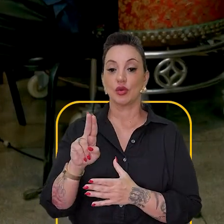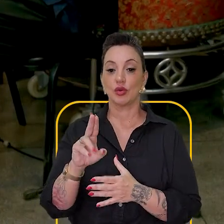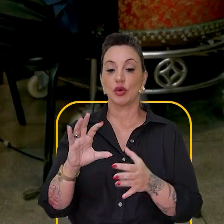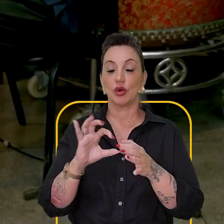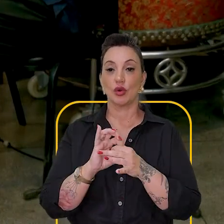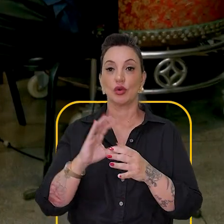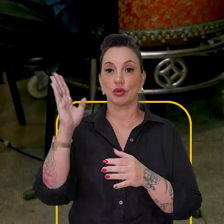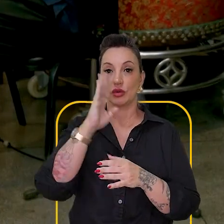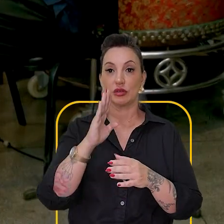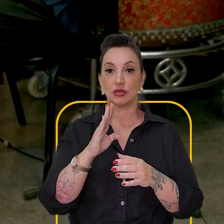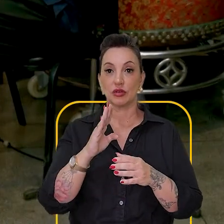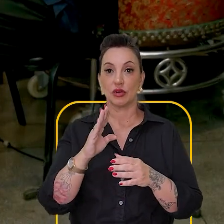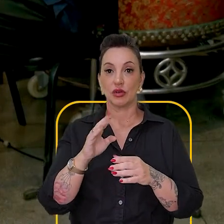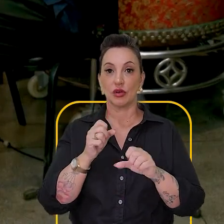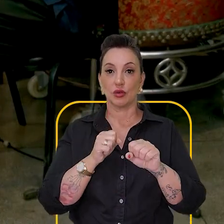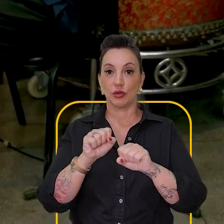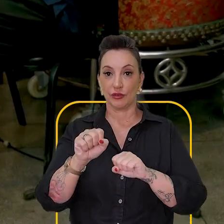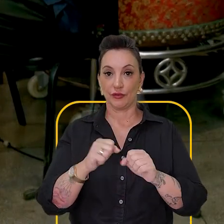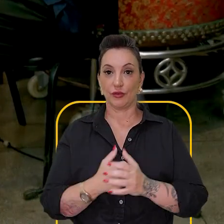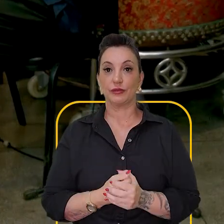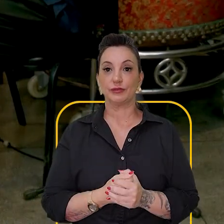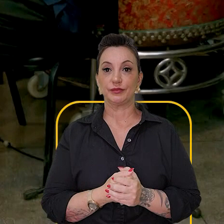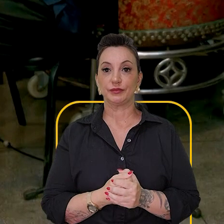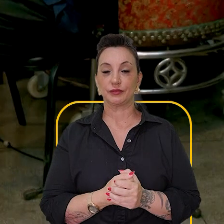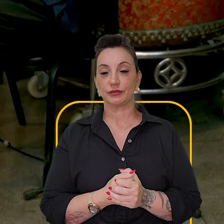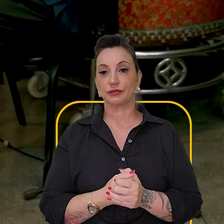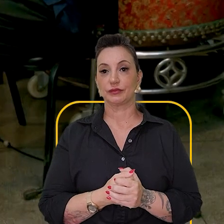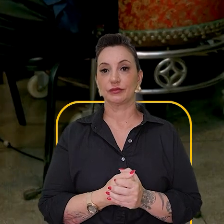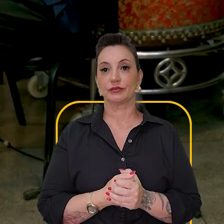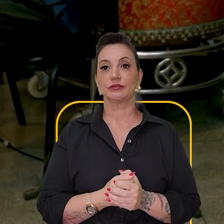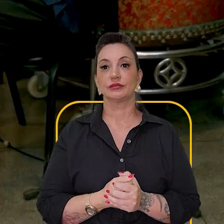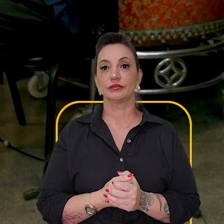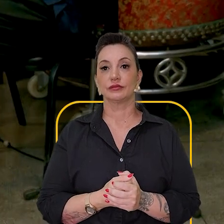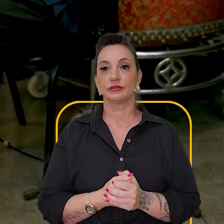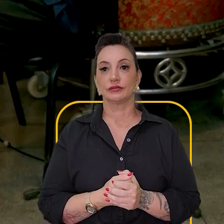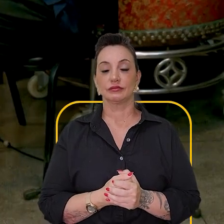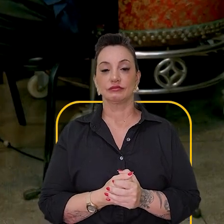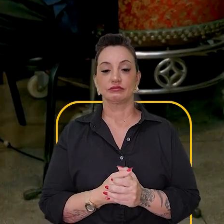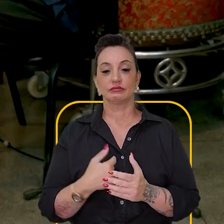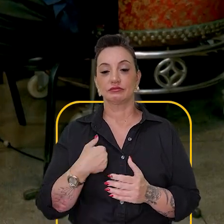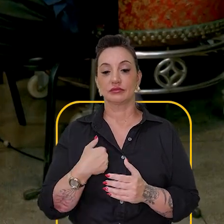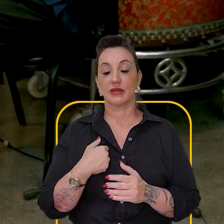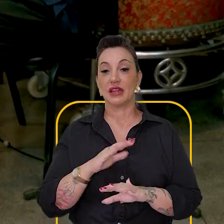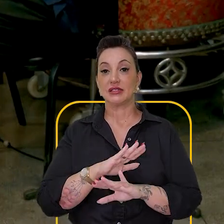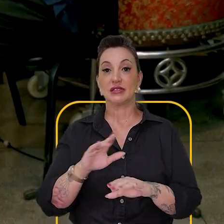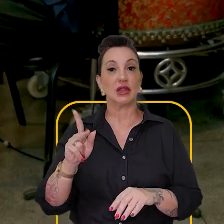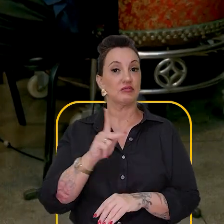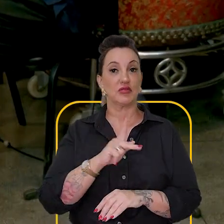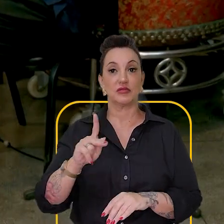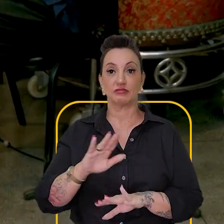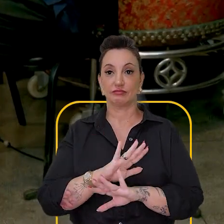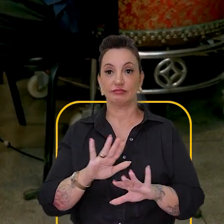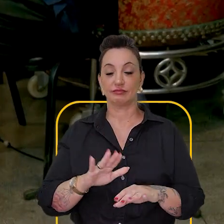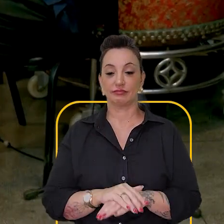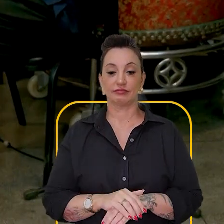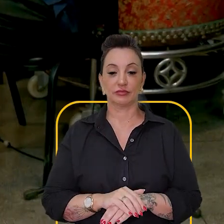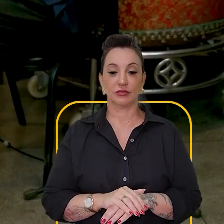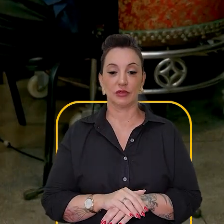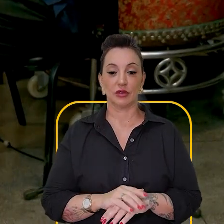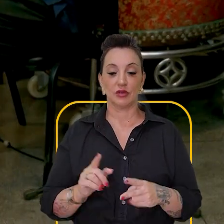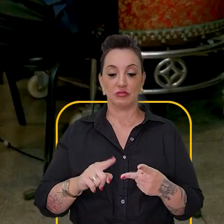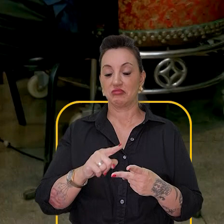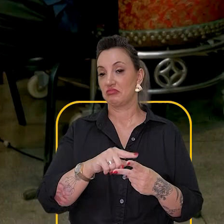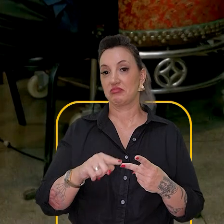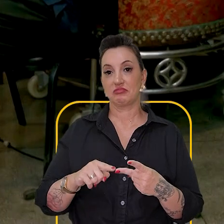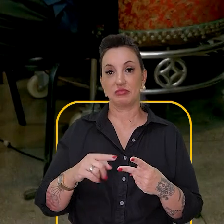fiquei dando aula ele ele que criou o nome União Nacional de confu Uhum E